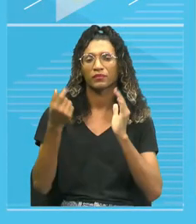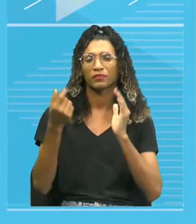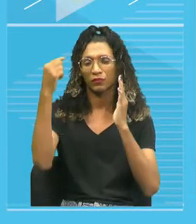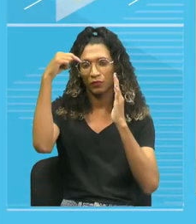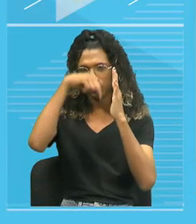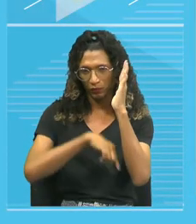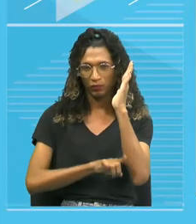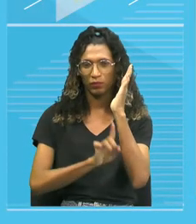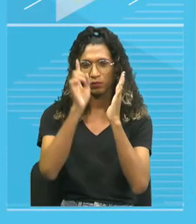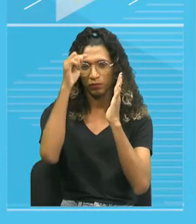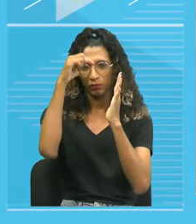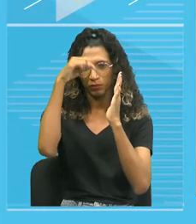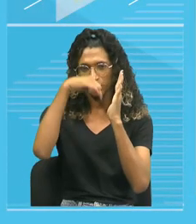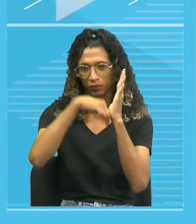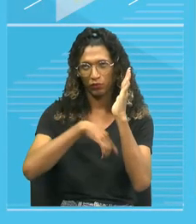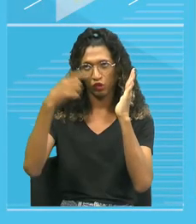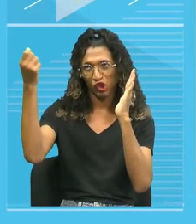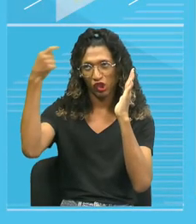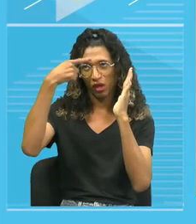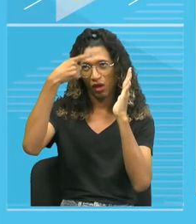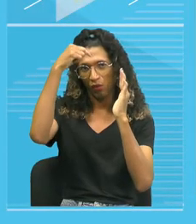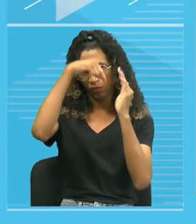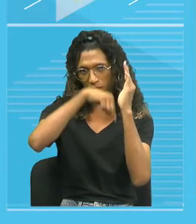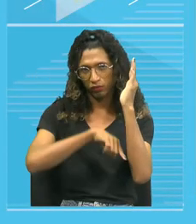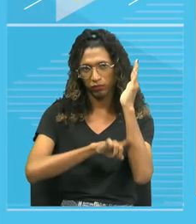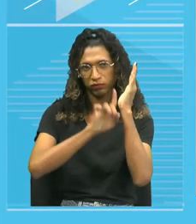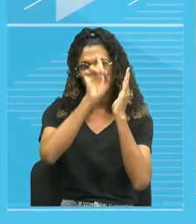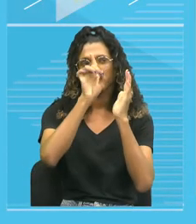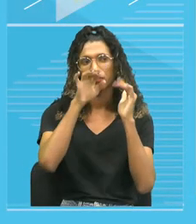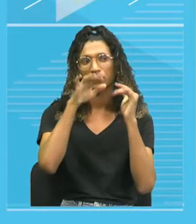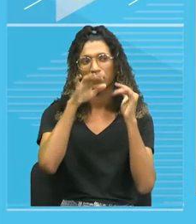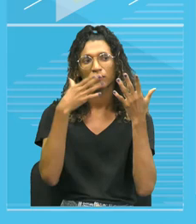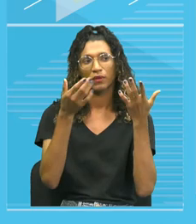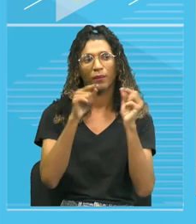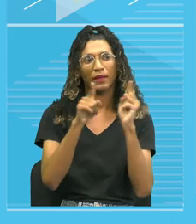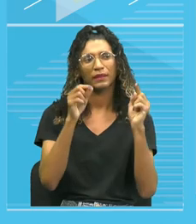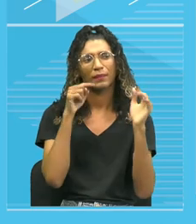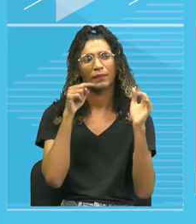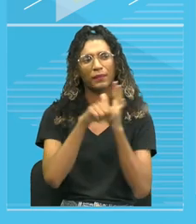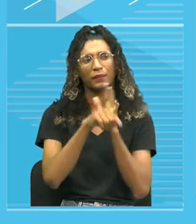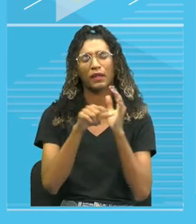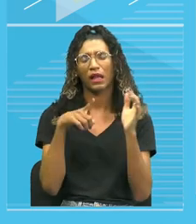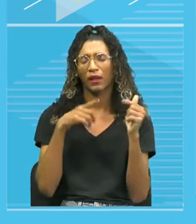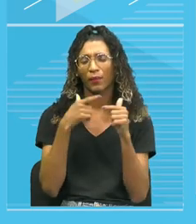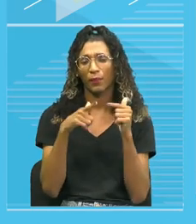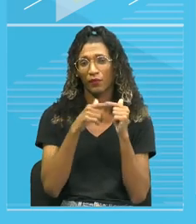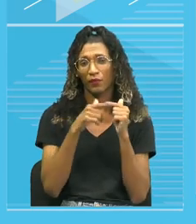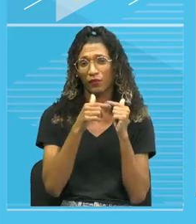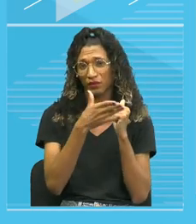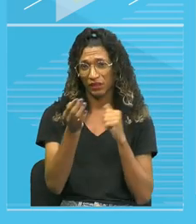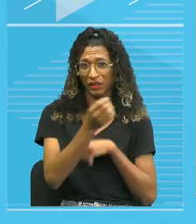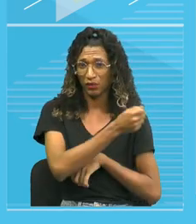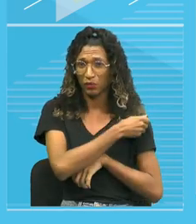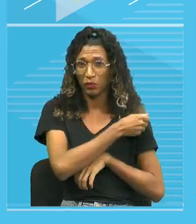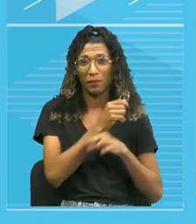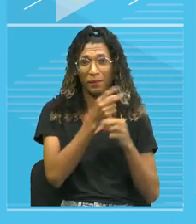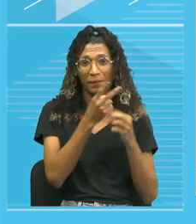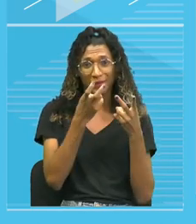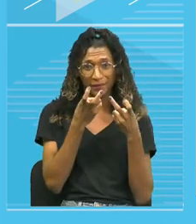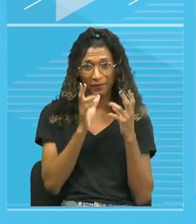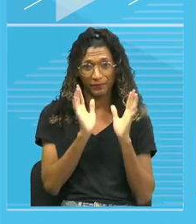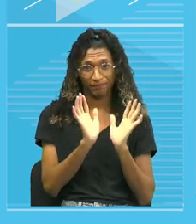glicose gás oxigênio mas essa questão tem um probleminha não sei se vocês já observaram ela não está